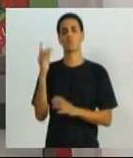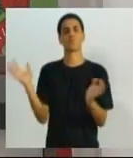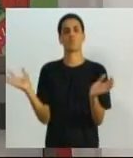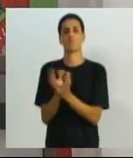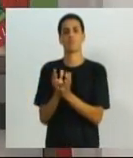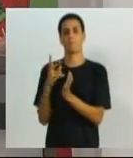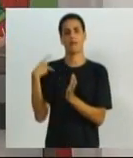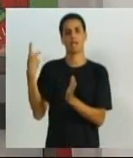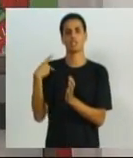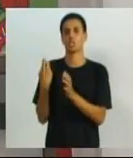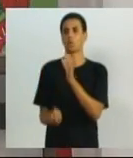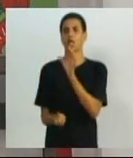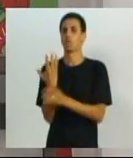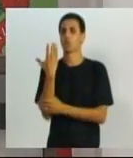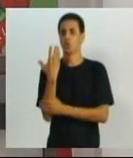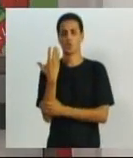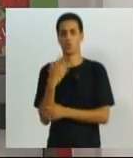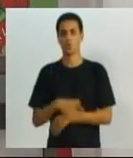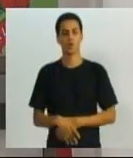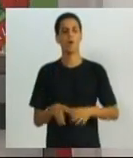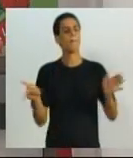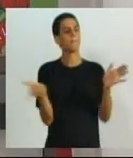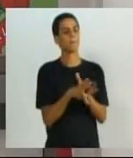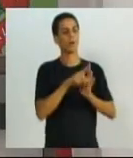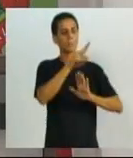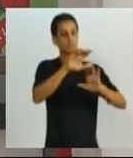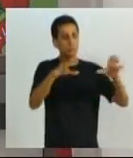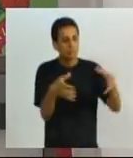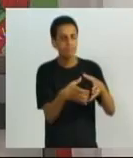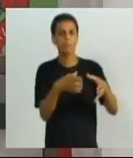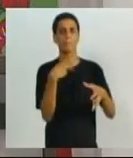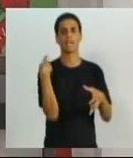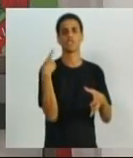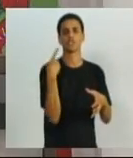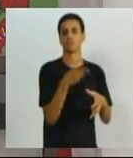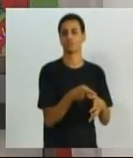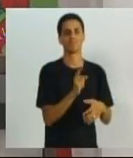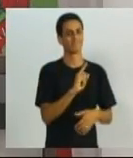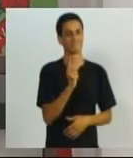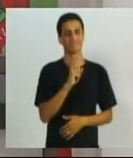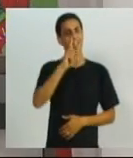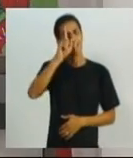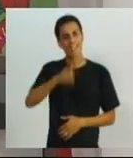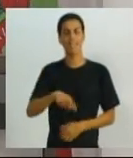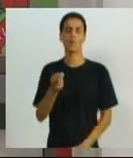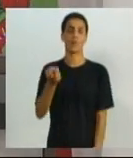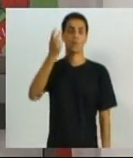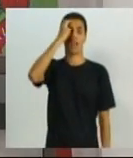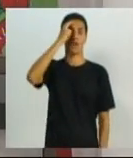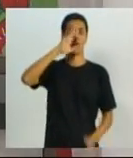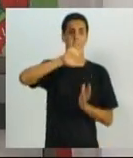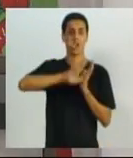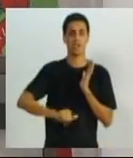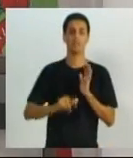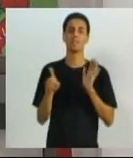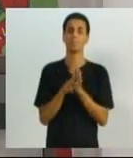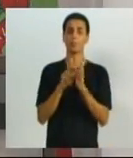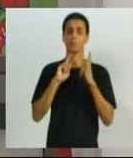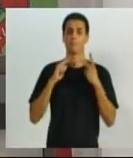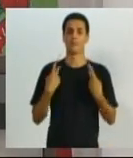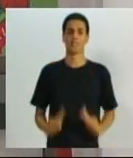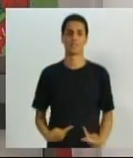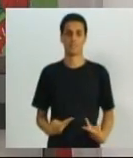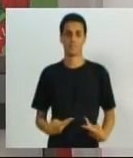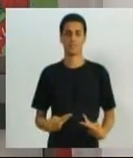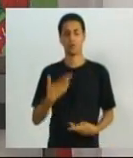é exclusividade de um partido, e não é culpa de um partido A ou B. É uma coisa que, infelizmente, é cultural, é do ser humano e é daquele que